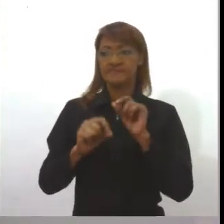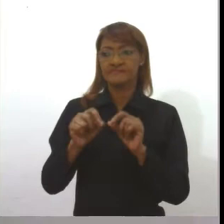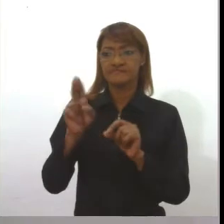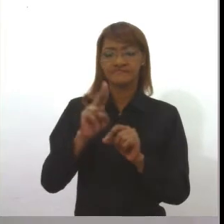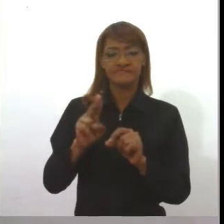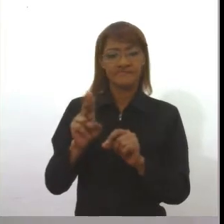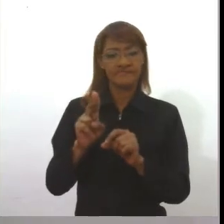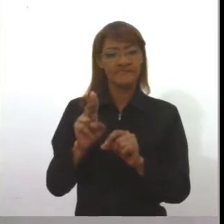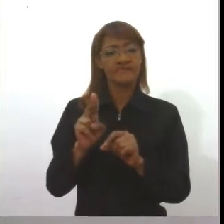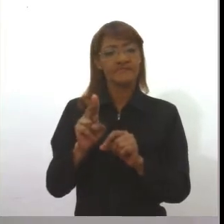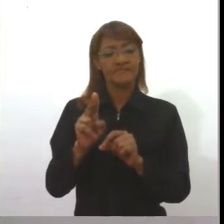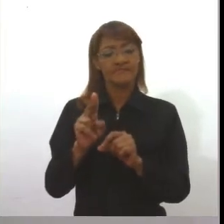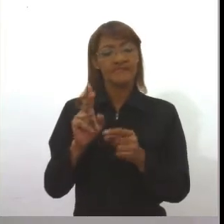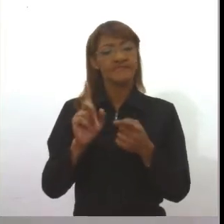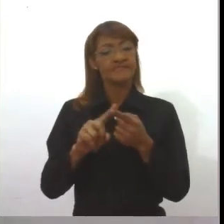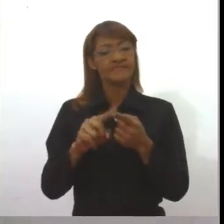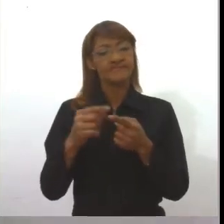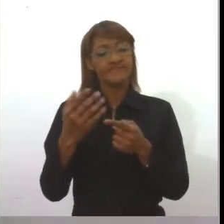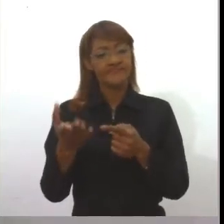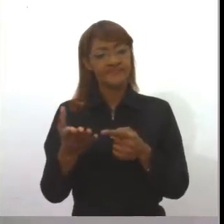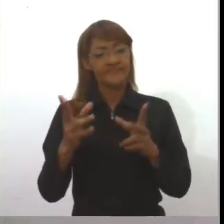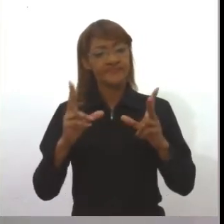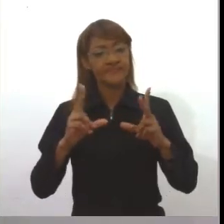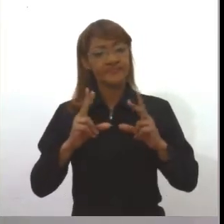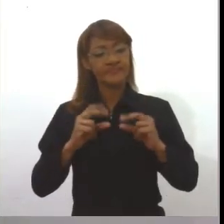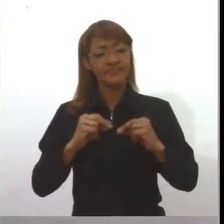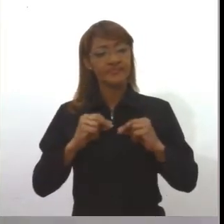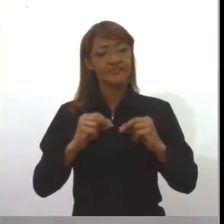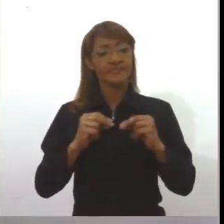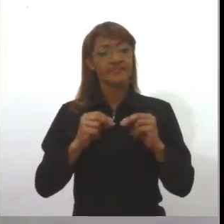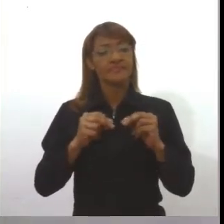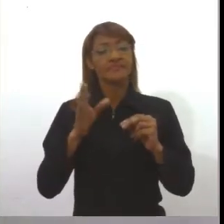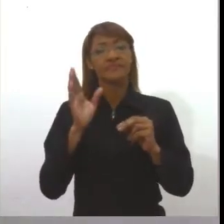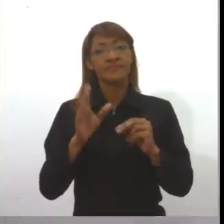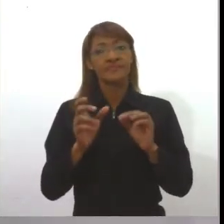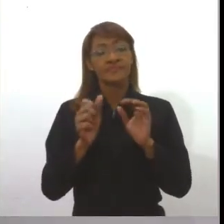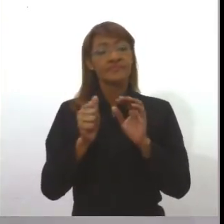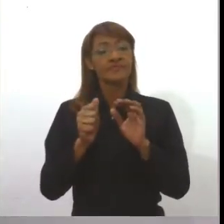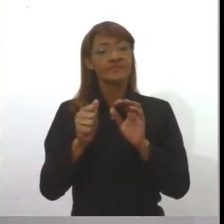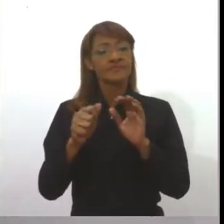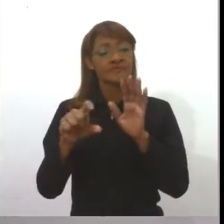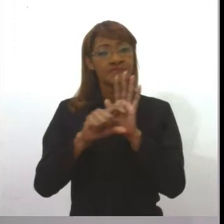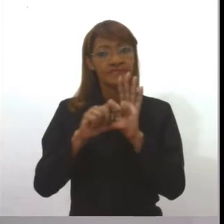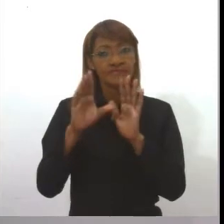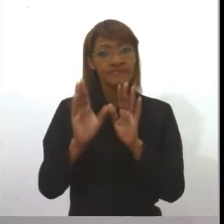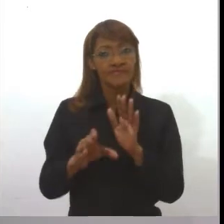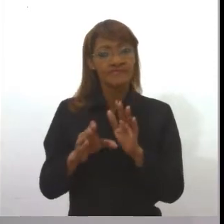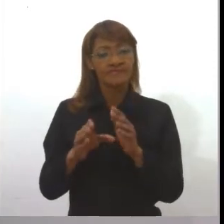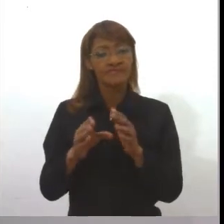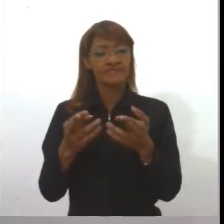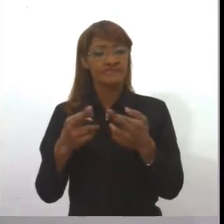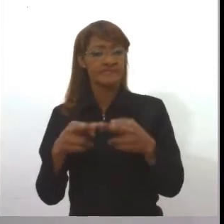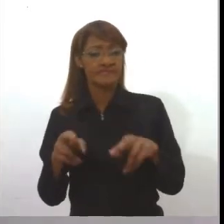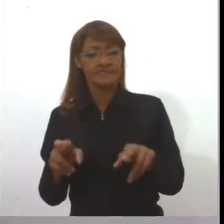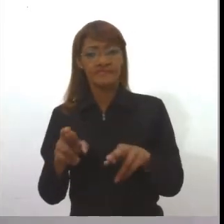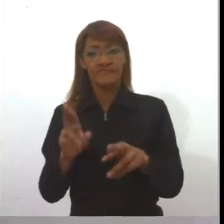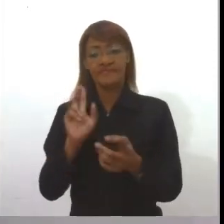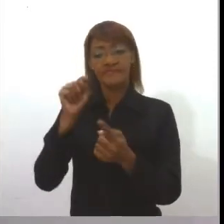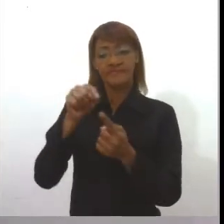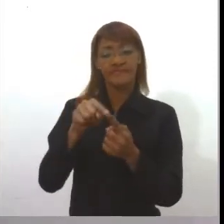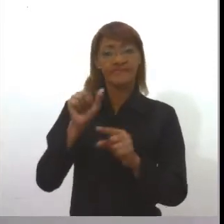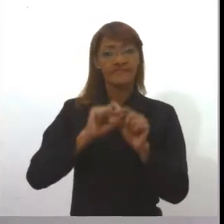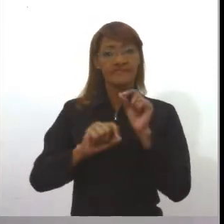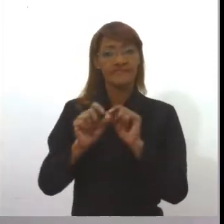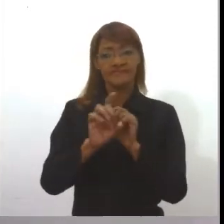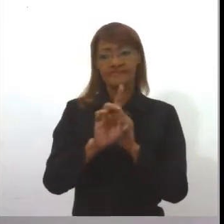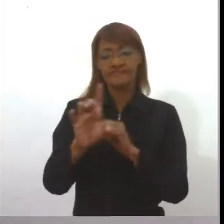semana, e posteriormente eles receberão um problema e eles precisarão prototipar uma solução. Então, a ideia é levar esses alunos a